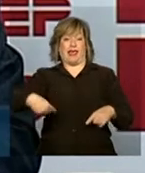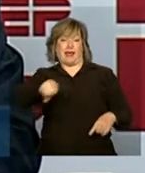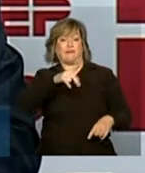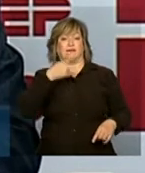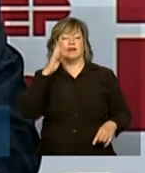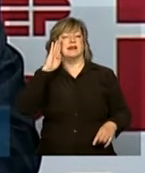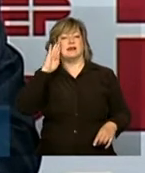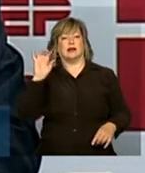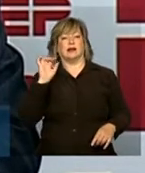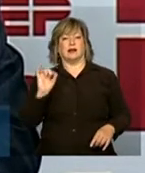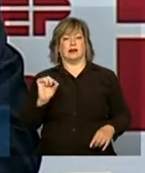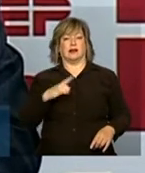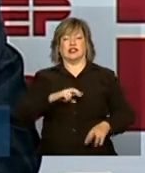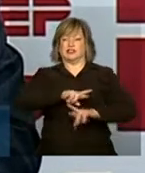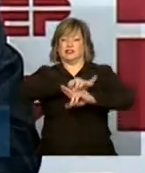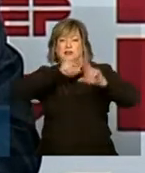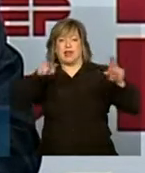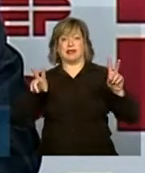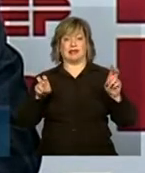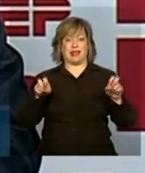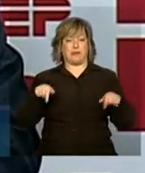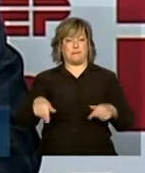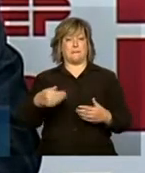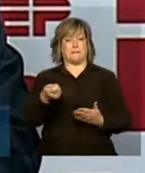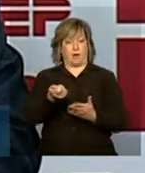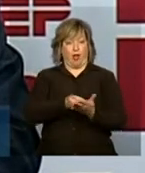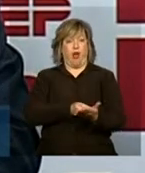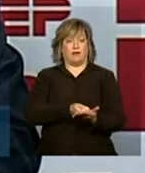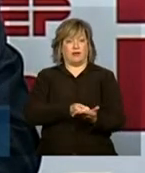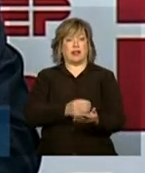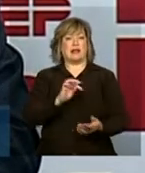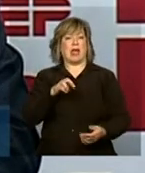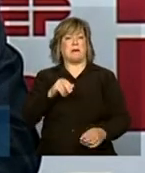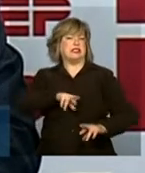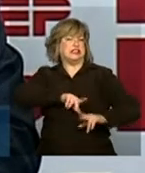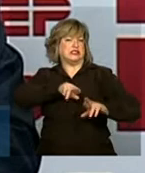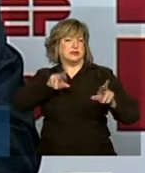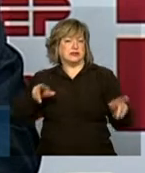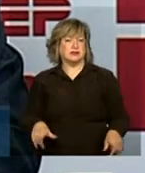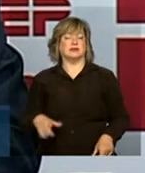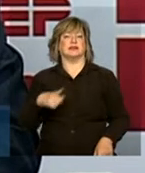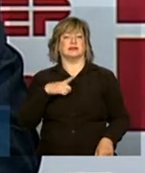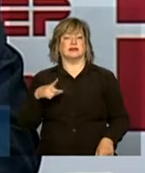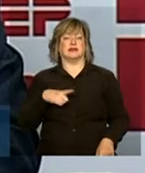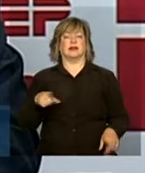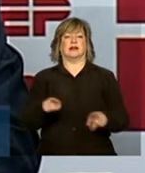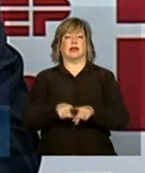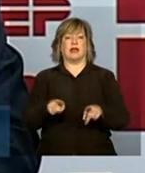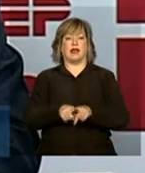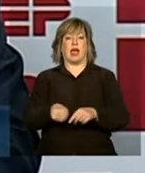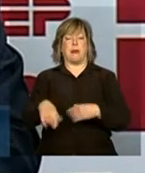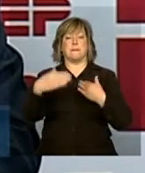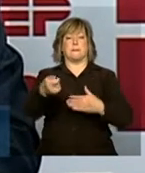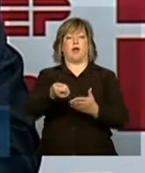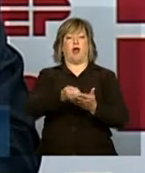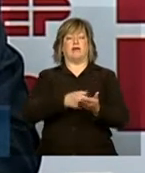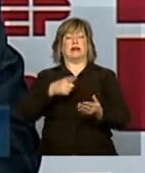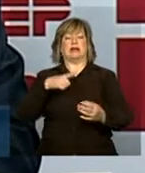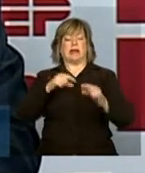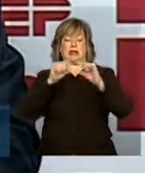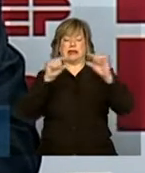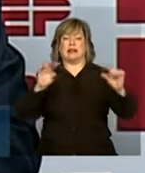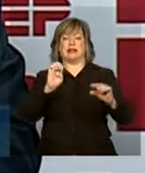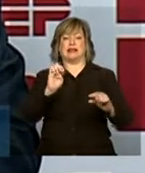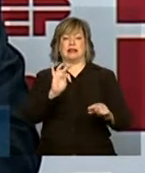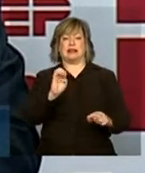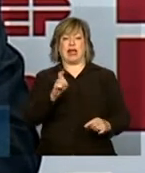destacaram a diversidade temática da prova, a estrutura da prova com enunciados e textos menores